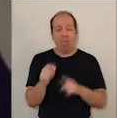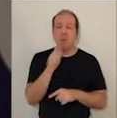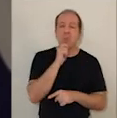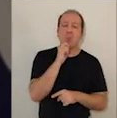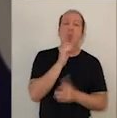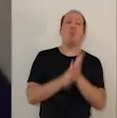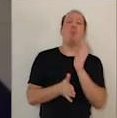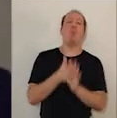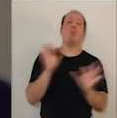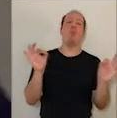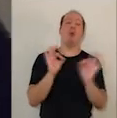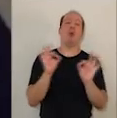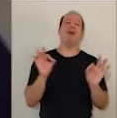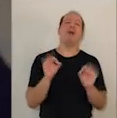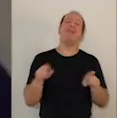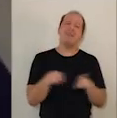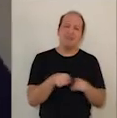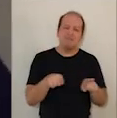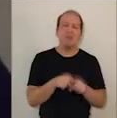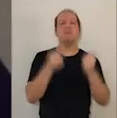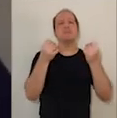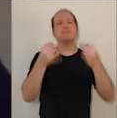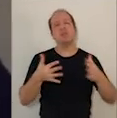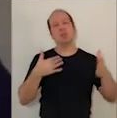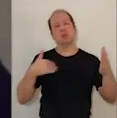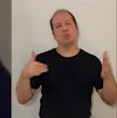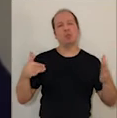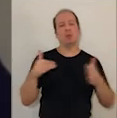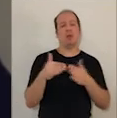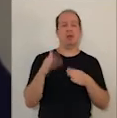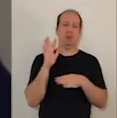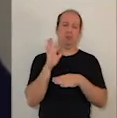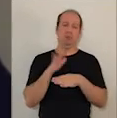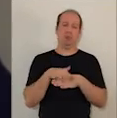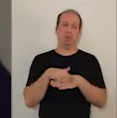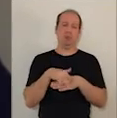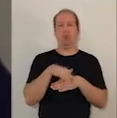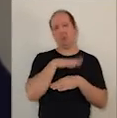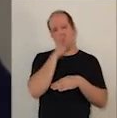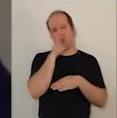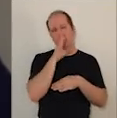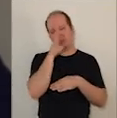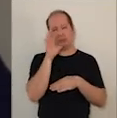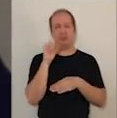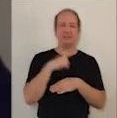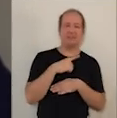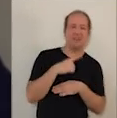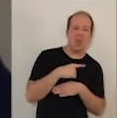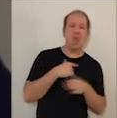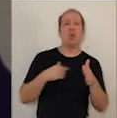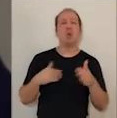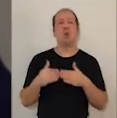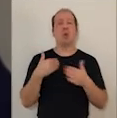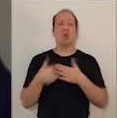suspeita, considerando finalmente que a enfermidade do acusado não torna verossímil qualquer ato